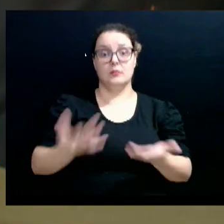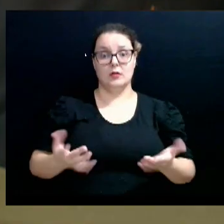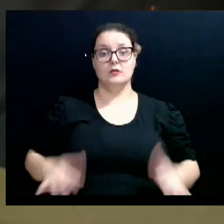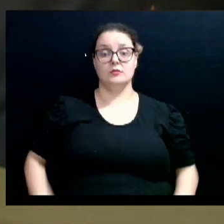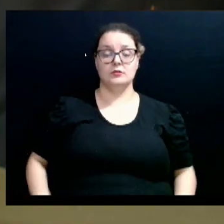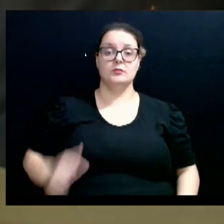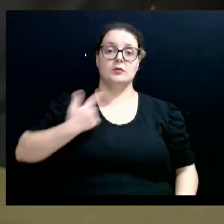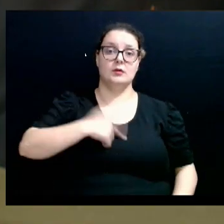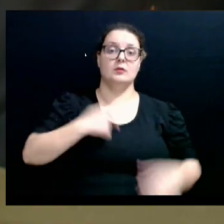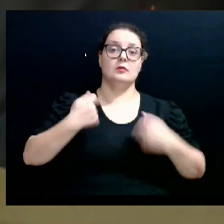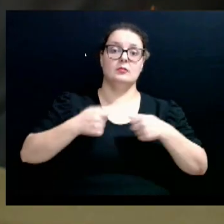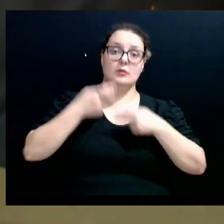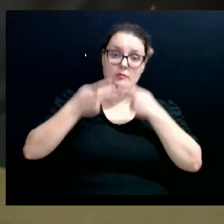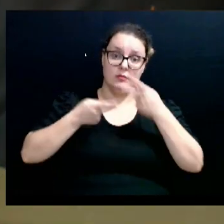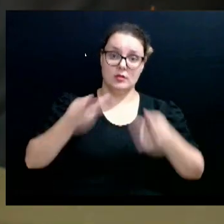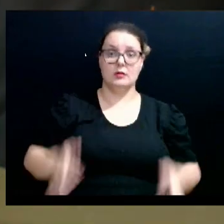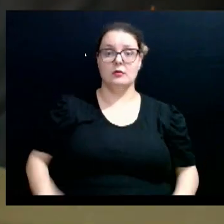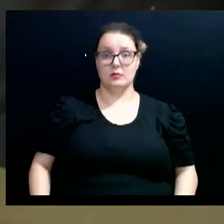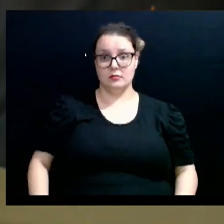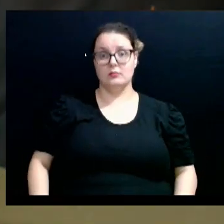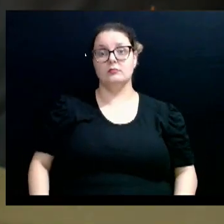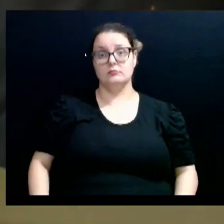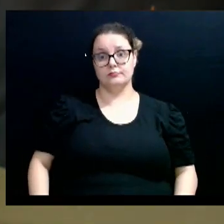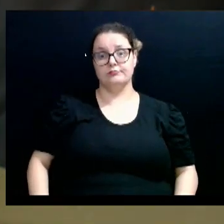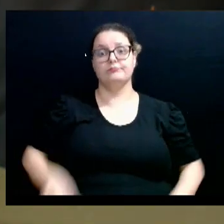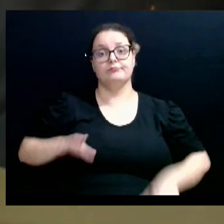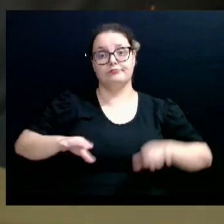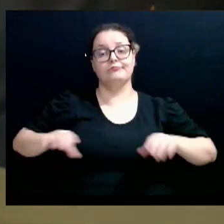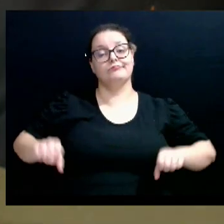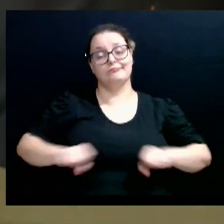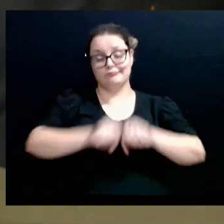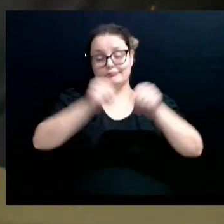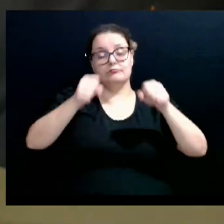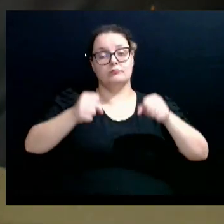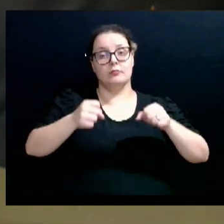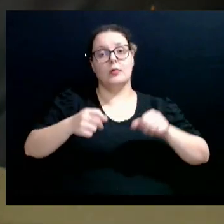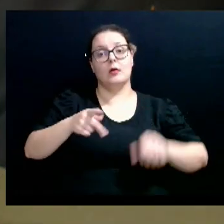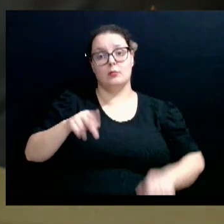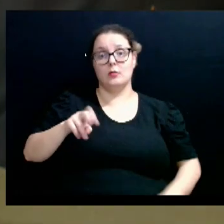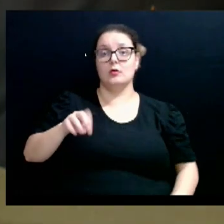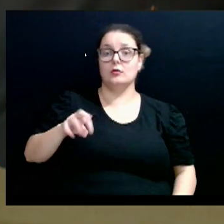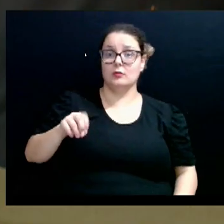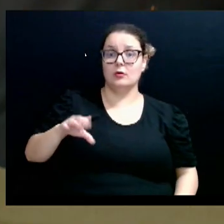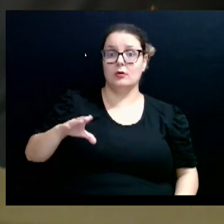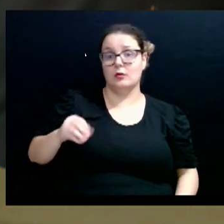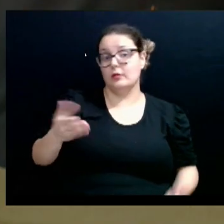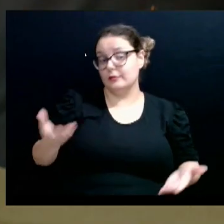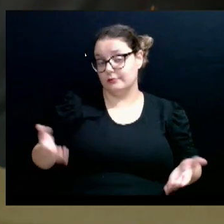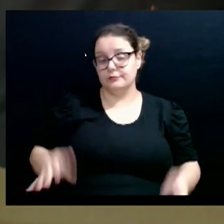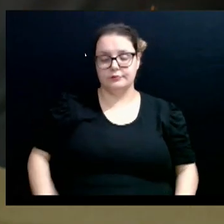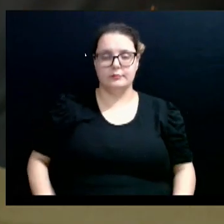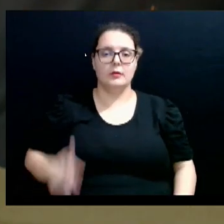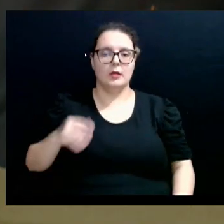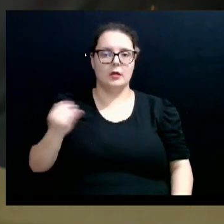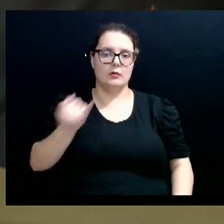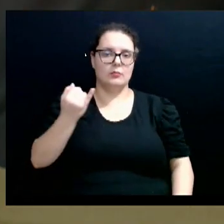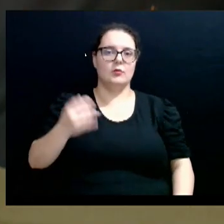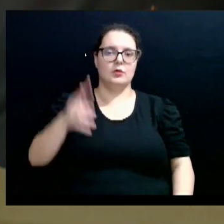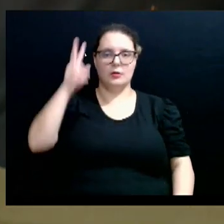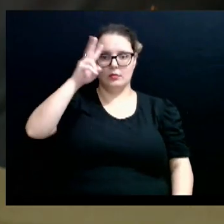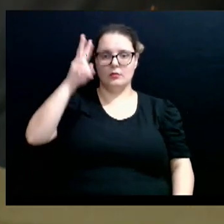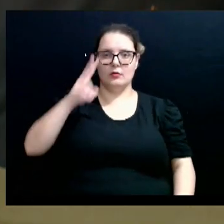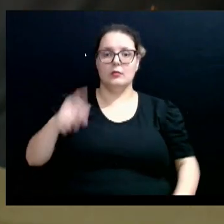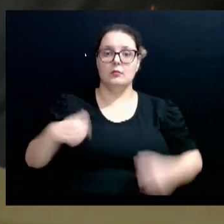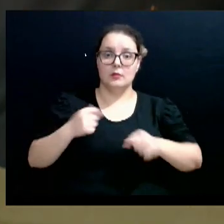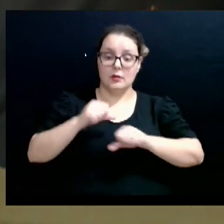falar e a gente tem que, às vezes, quebrar protocolos, sim, né? Vai fazer o quê? E é importante a gente lembrar que a gente precisa sair do casulo. É como